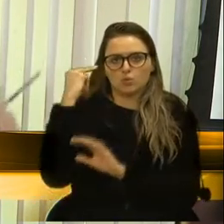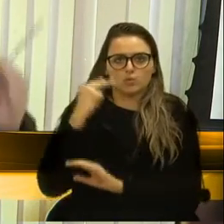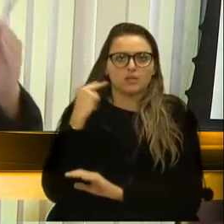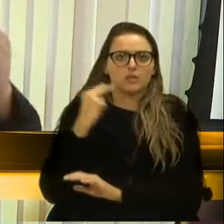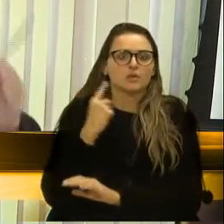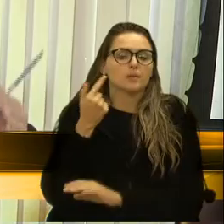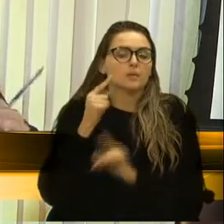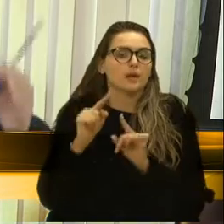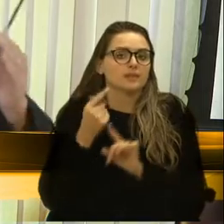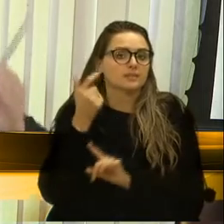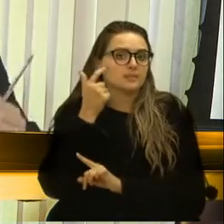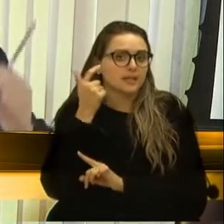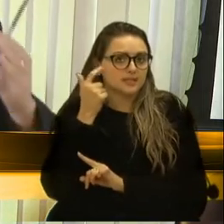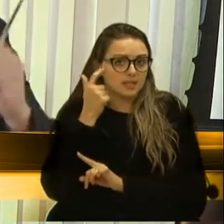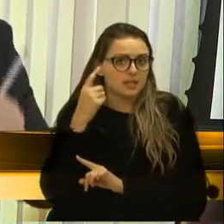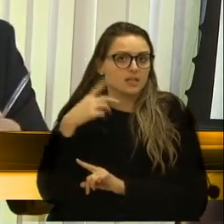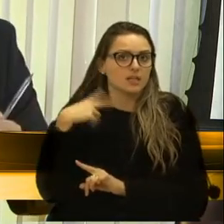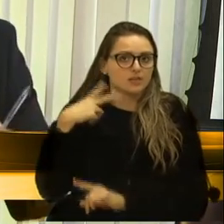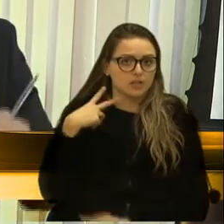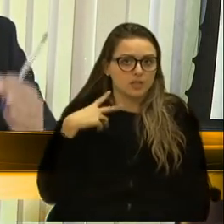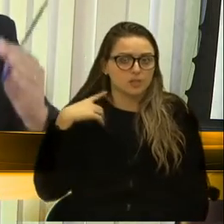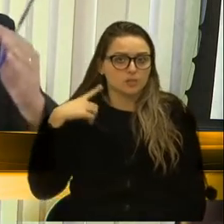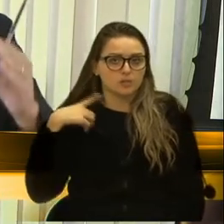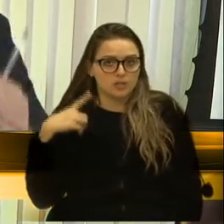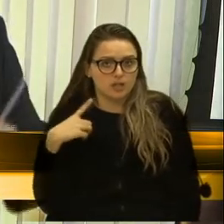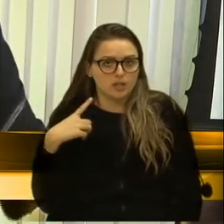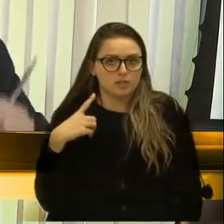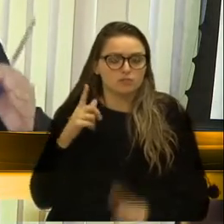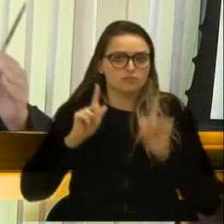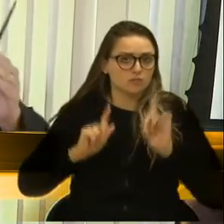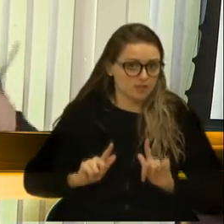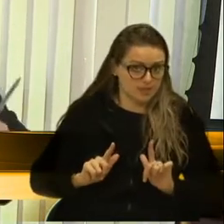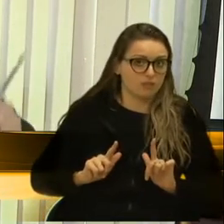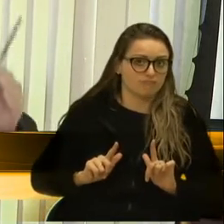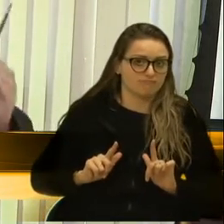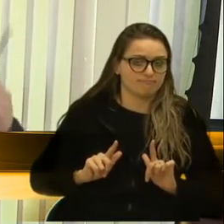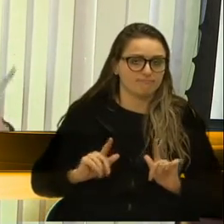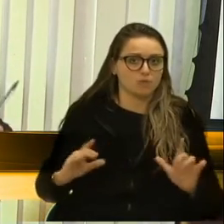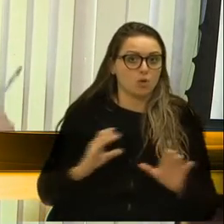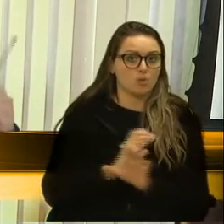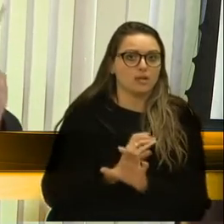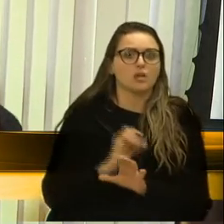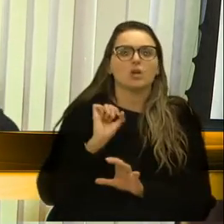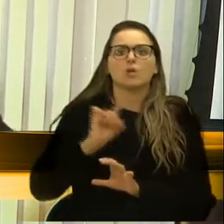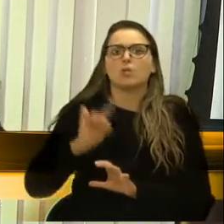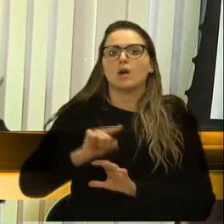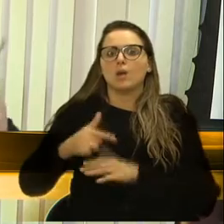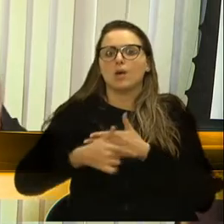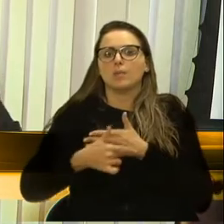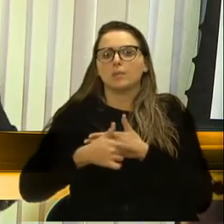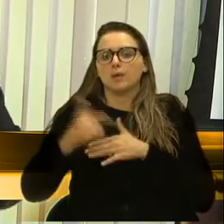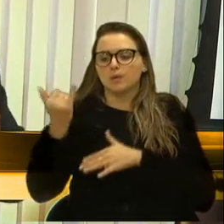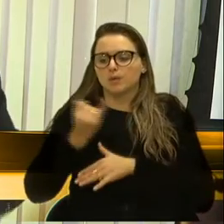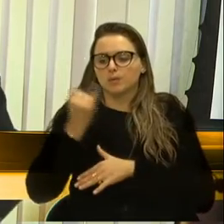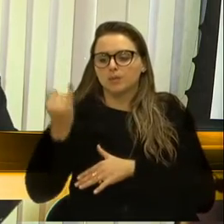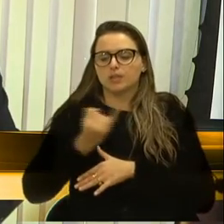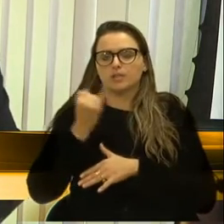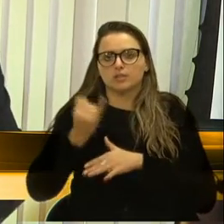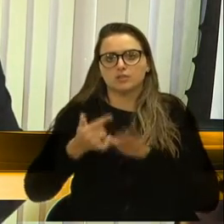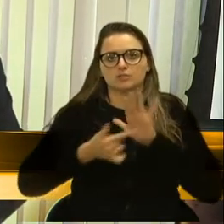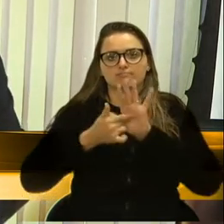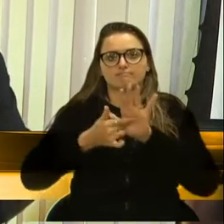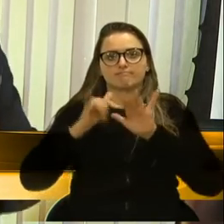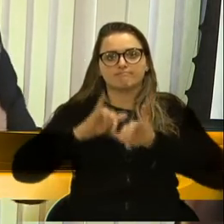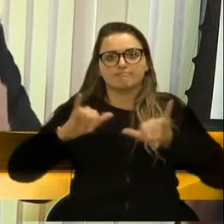assim, vereadores, deputados e gestores. Qual é a importância da imprensa num momento como esse?